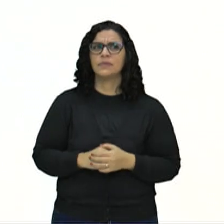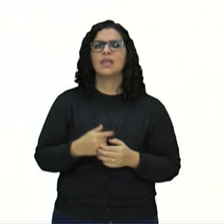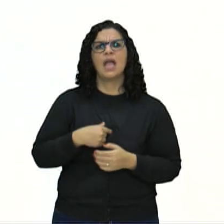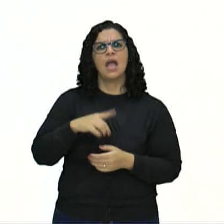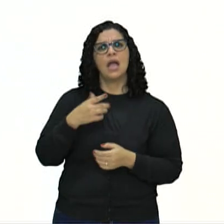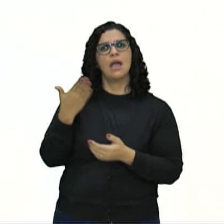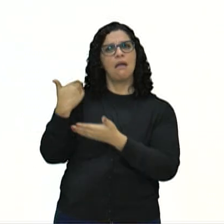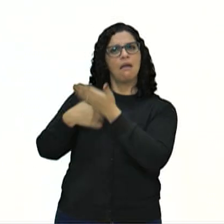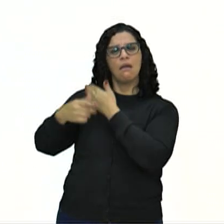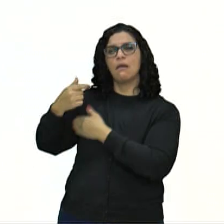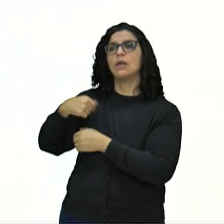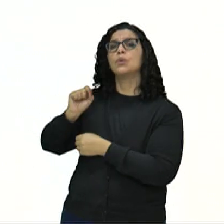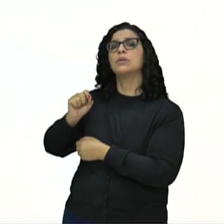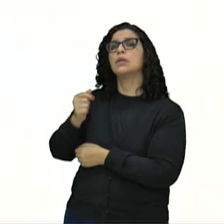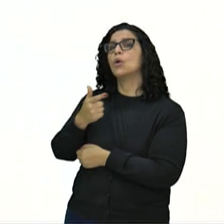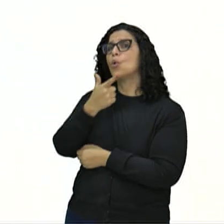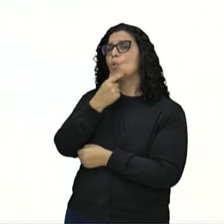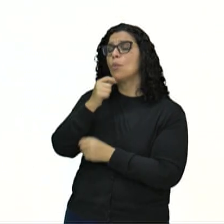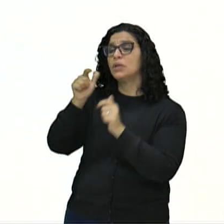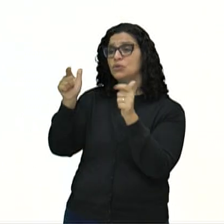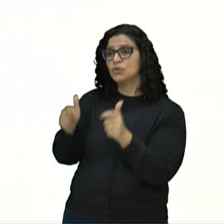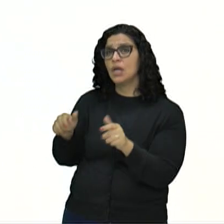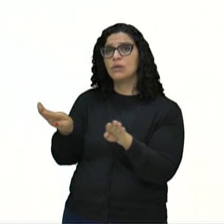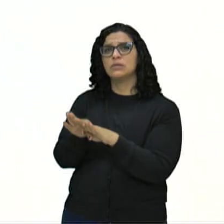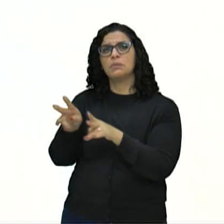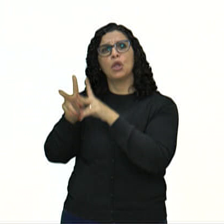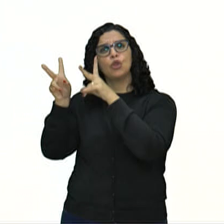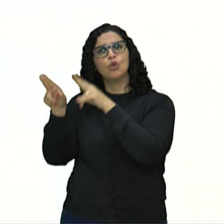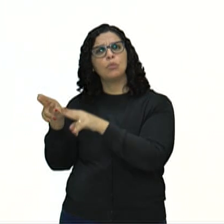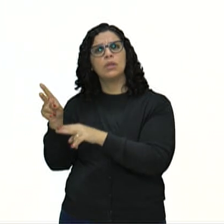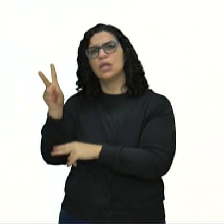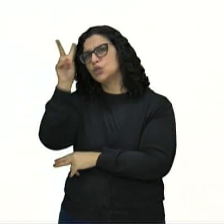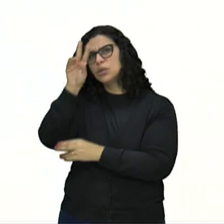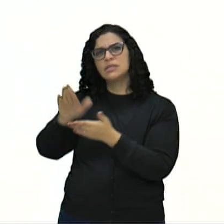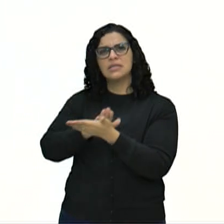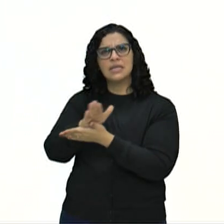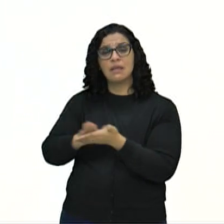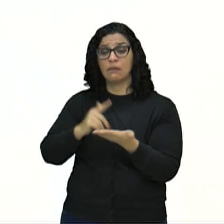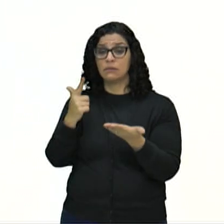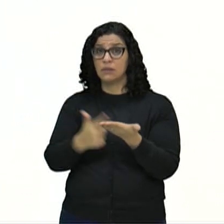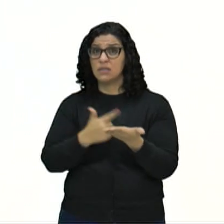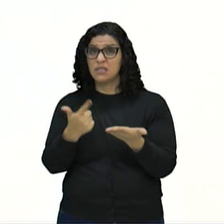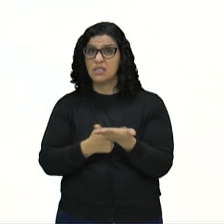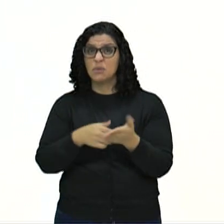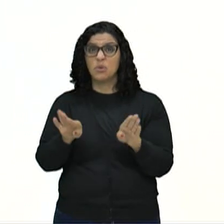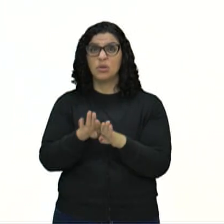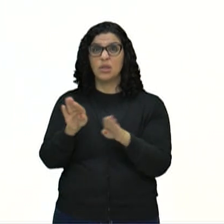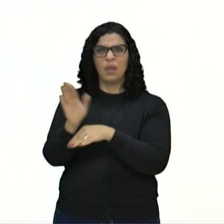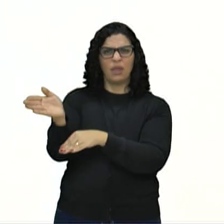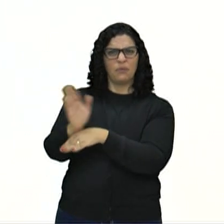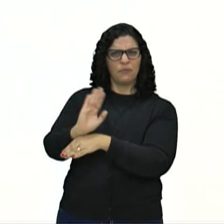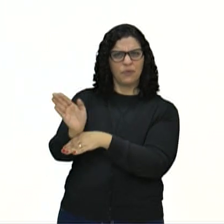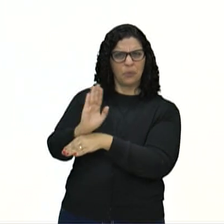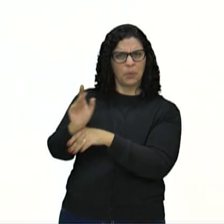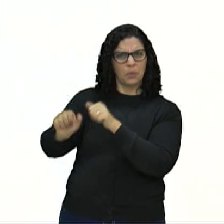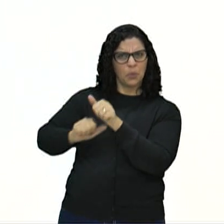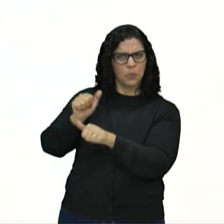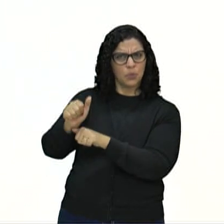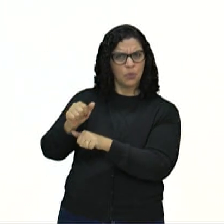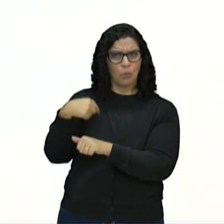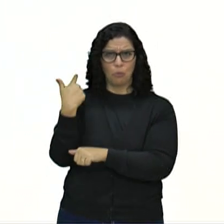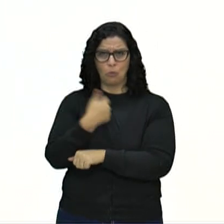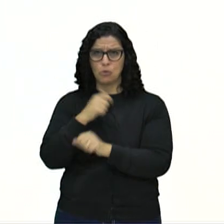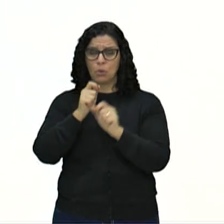Era uma vez um menino chato que passou a dormir sem historinha. E esse livro virou filme.